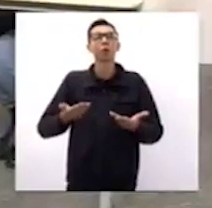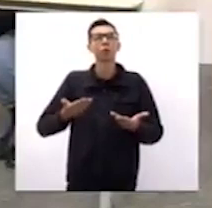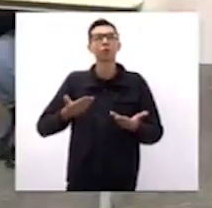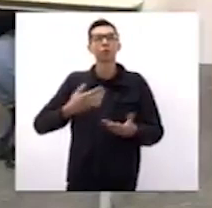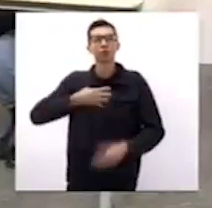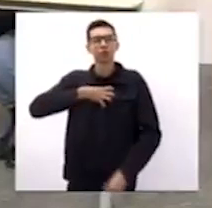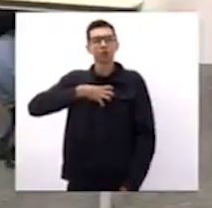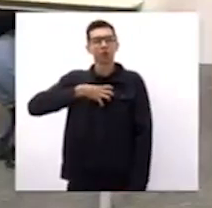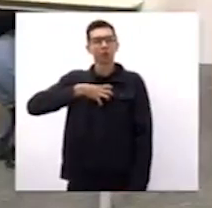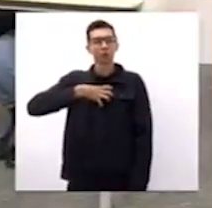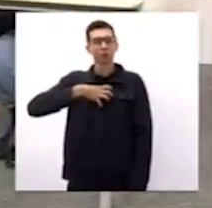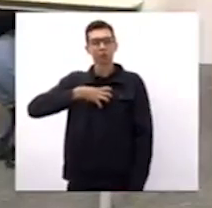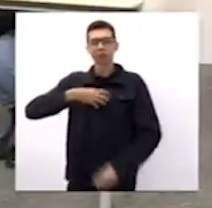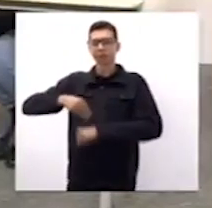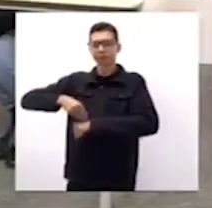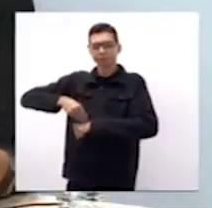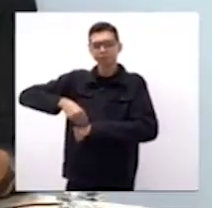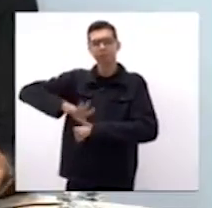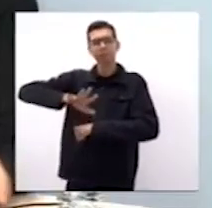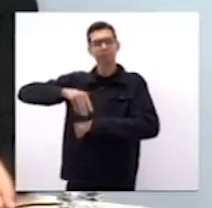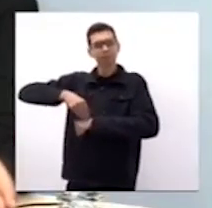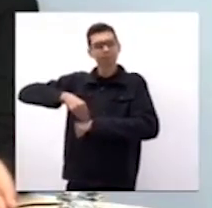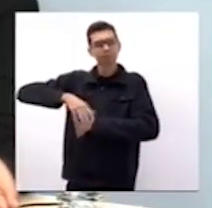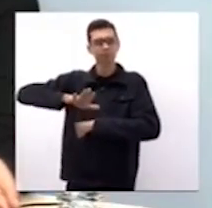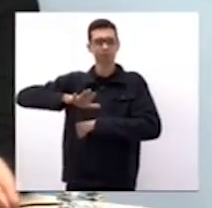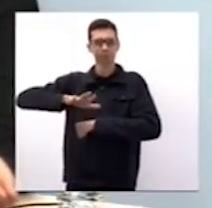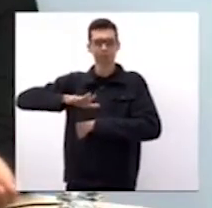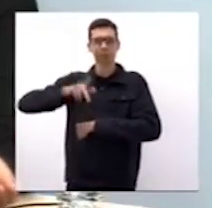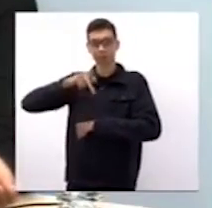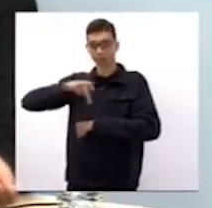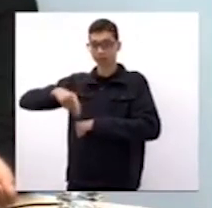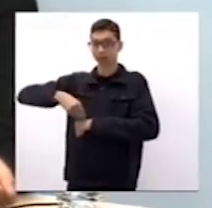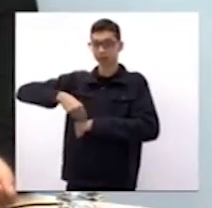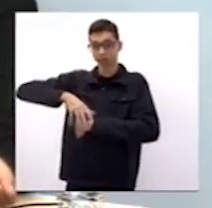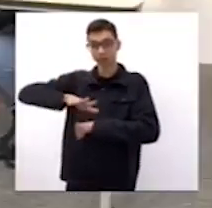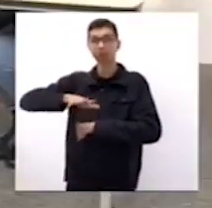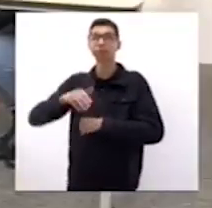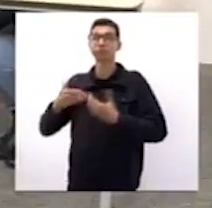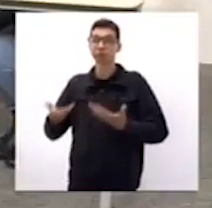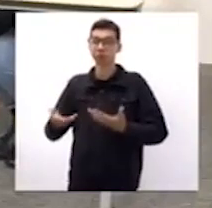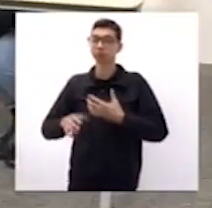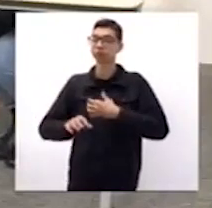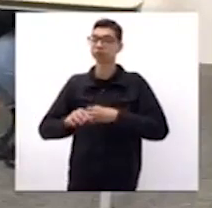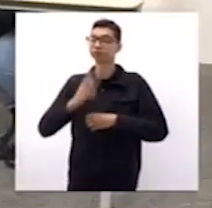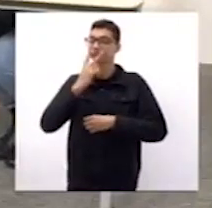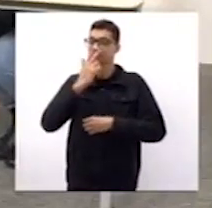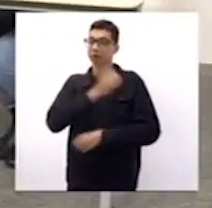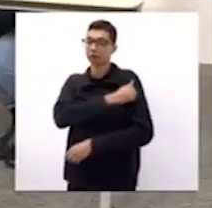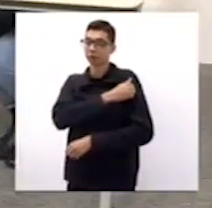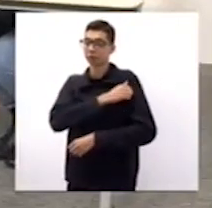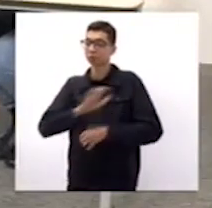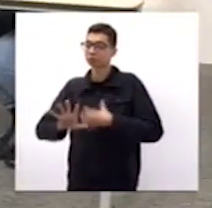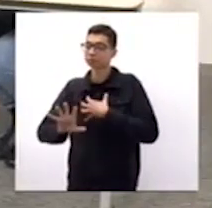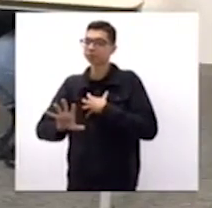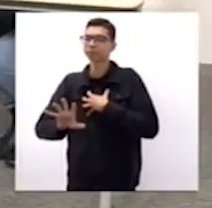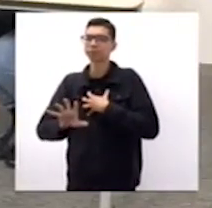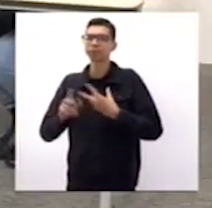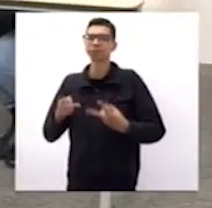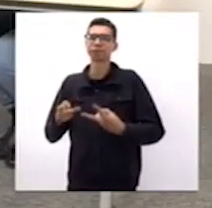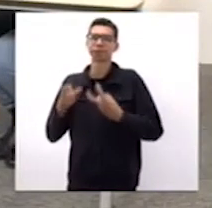vai gerar aí um comportamento X ou Y dos nossos alunos. Aí, na próximo